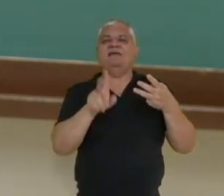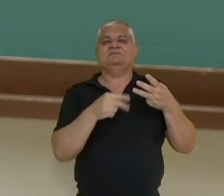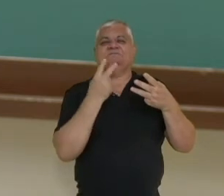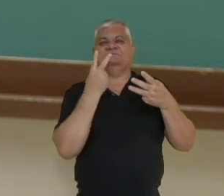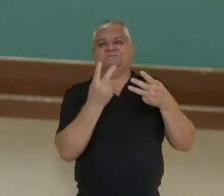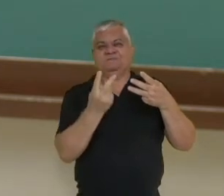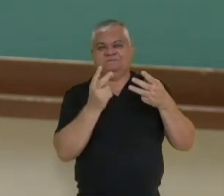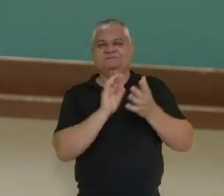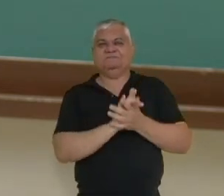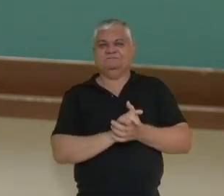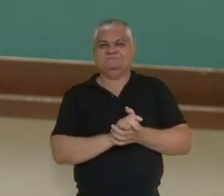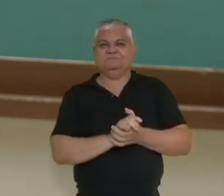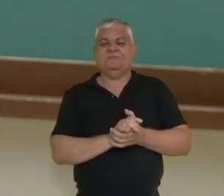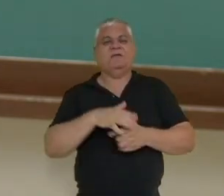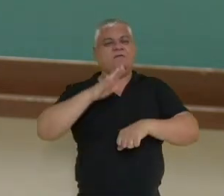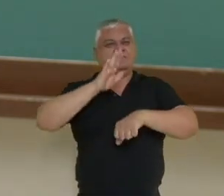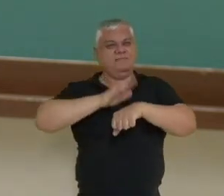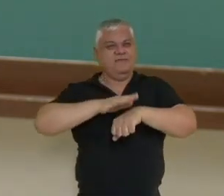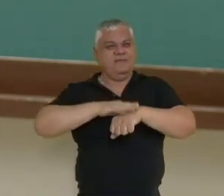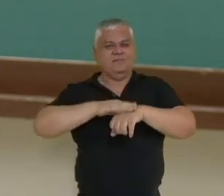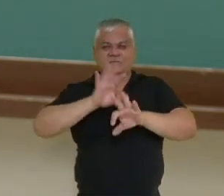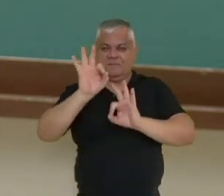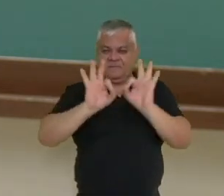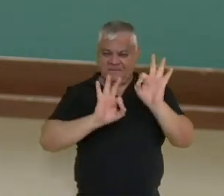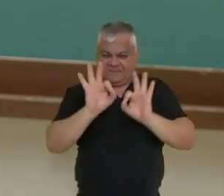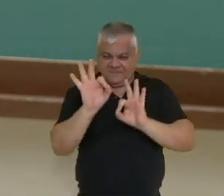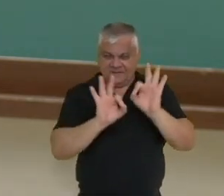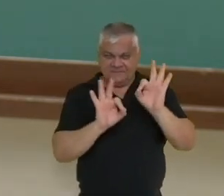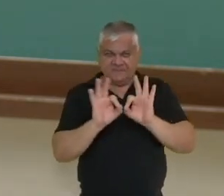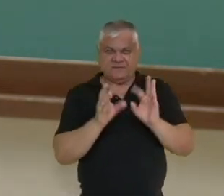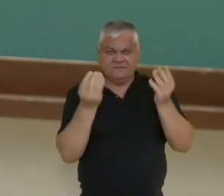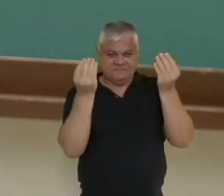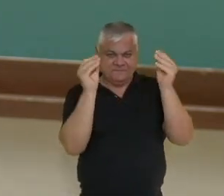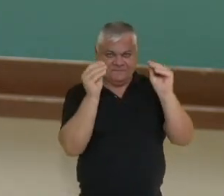R$2. Então, a professora vai dar um tempinho para vocês